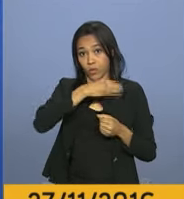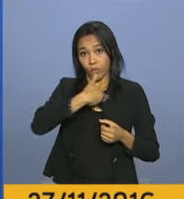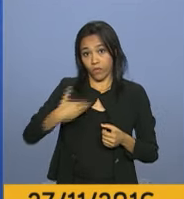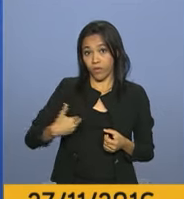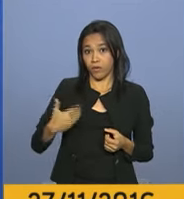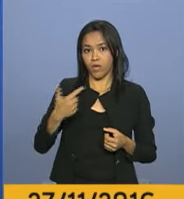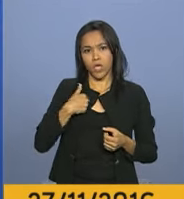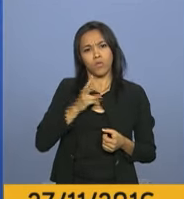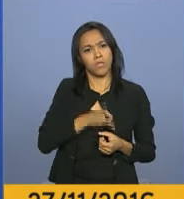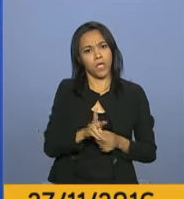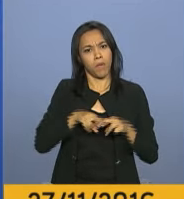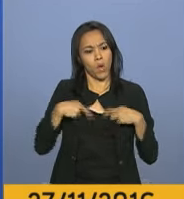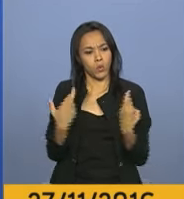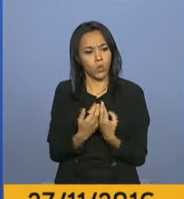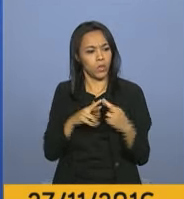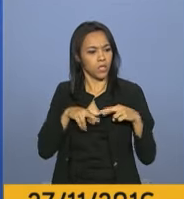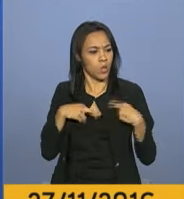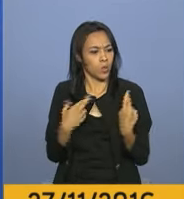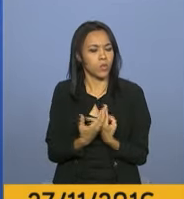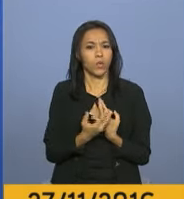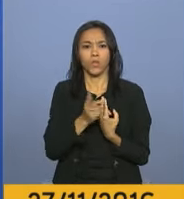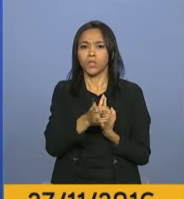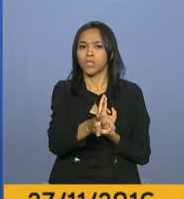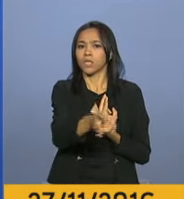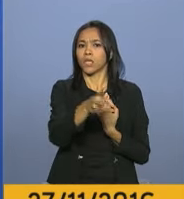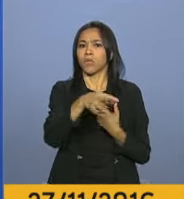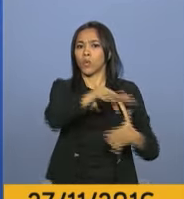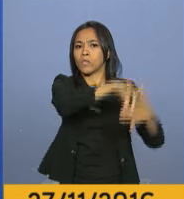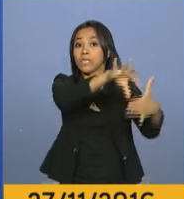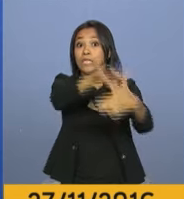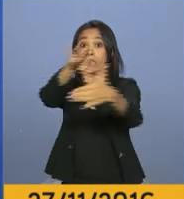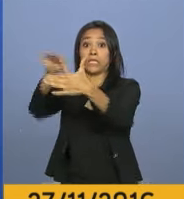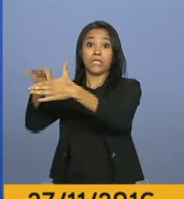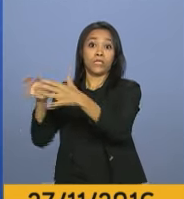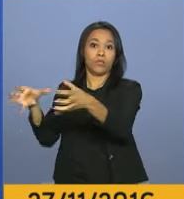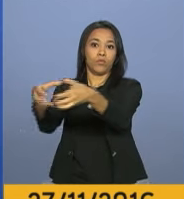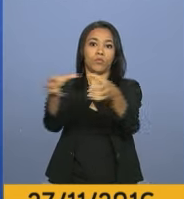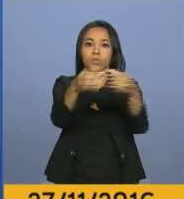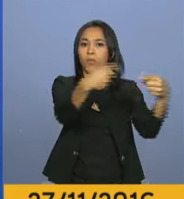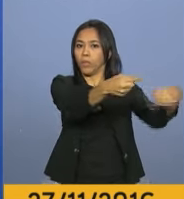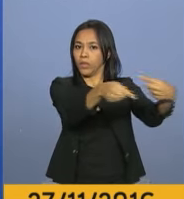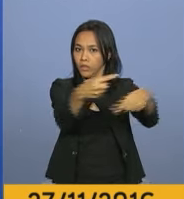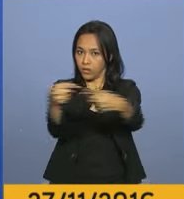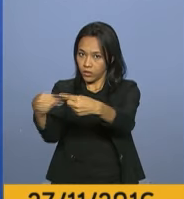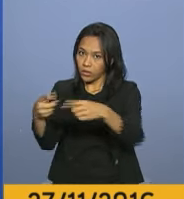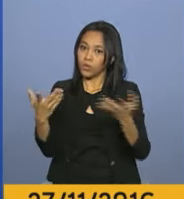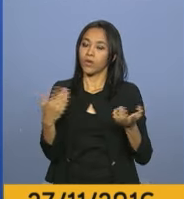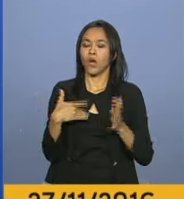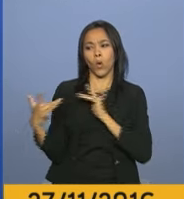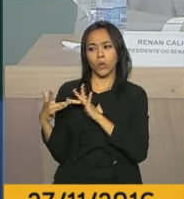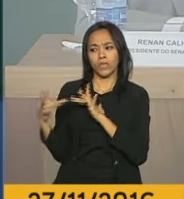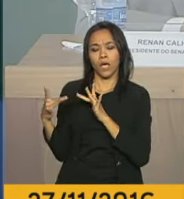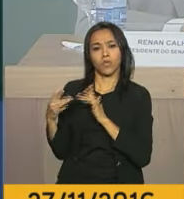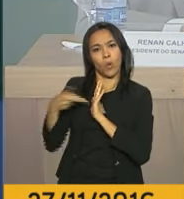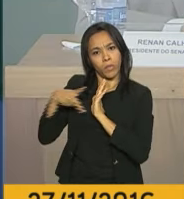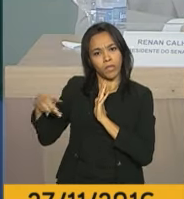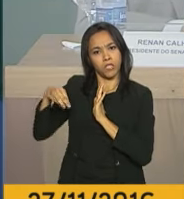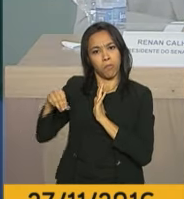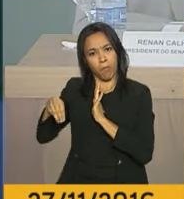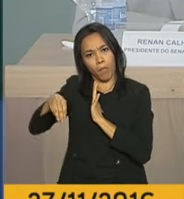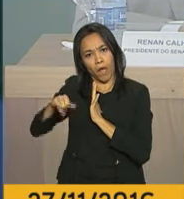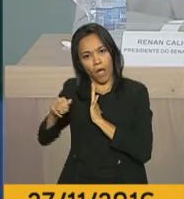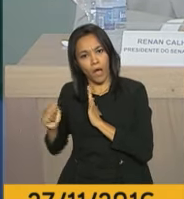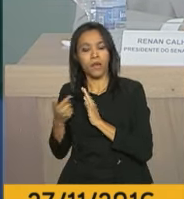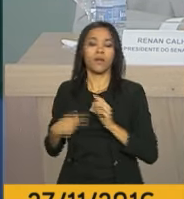de fazer reuniões com os líderes, não deixo de manter contato com o presidente Rodrigo Maia, com o presidente Renan